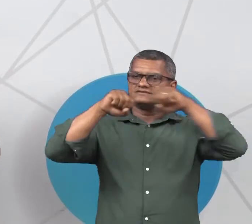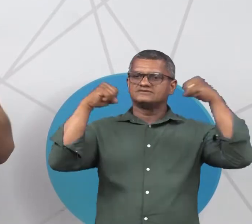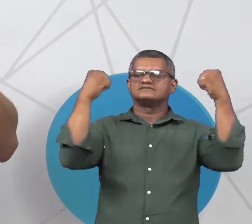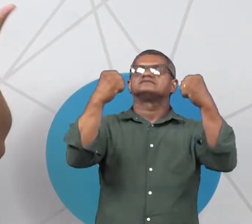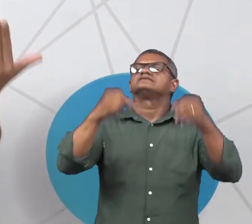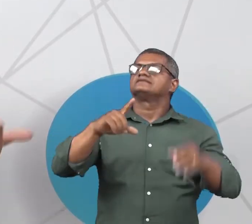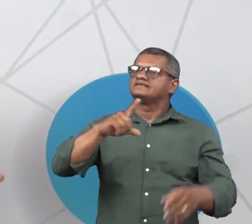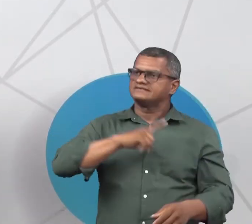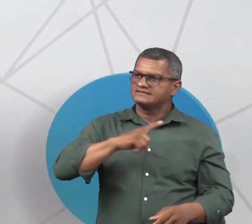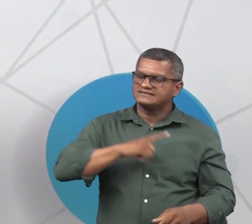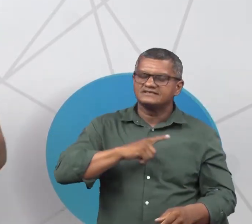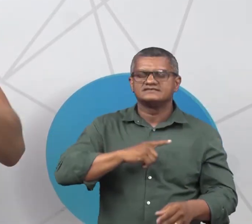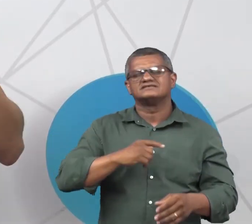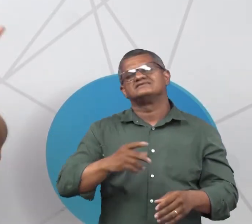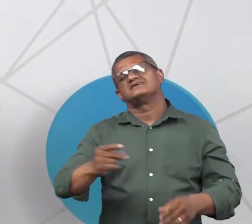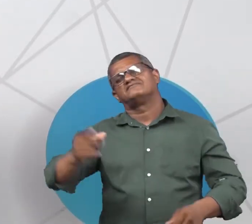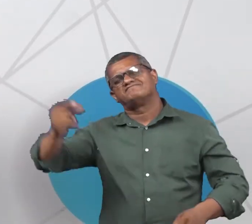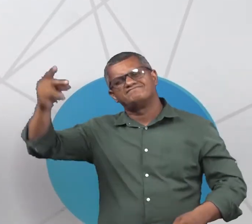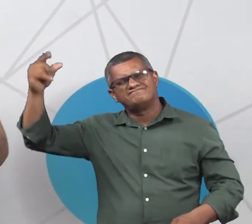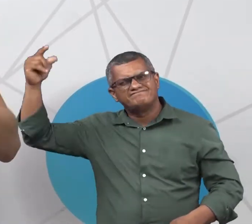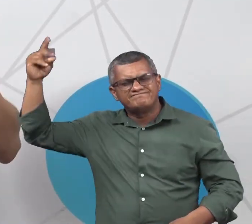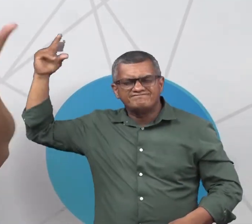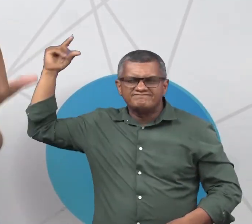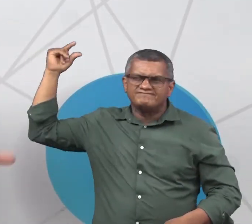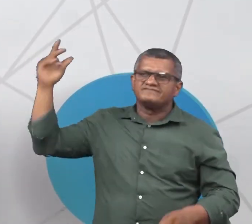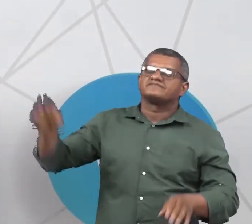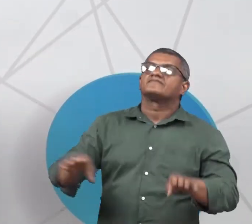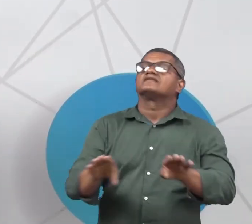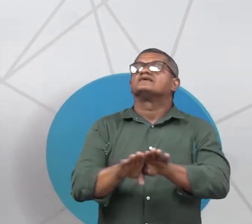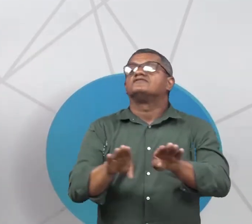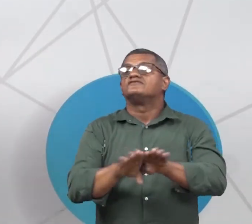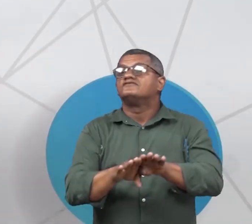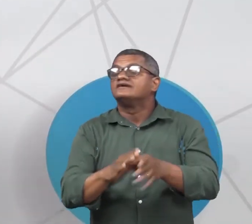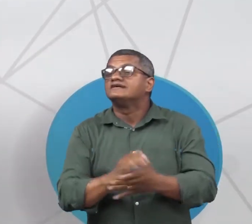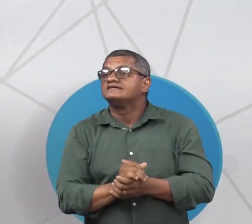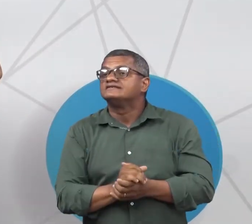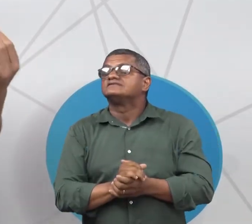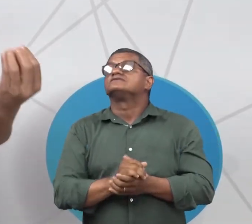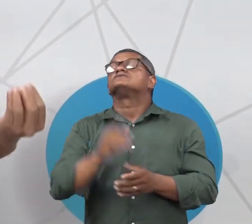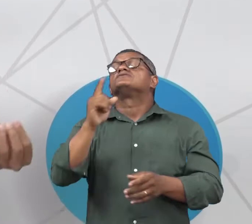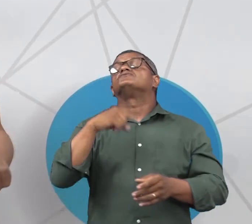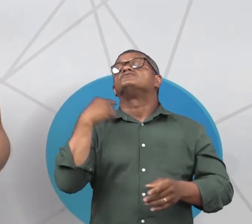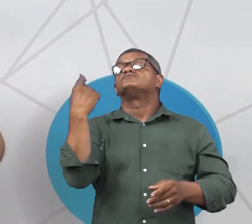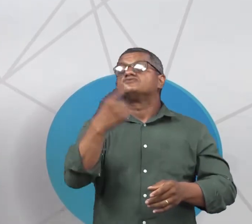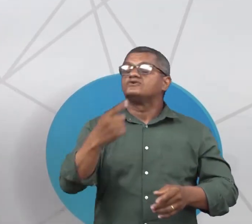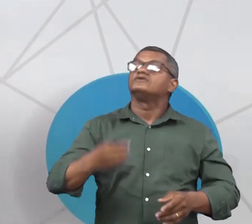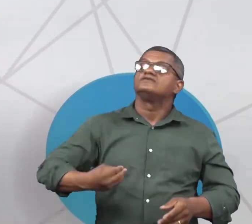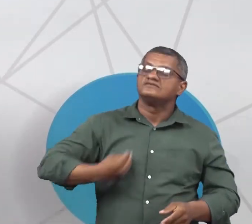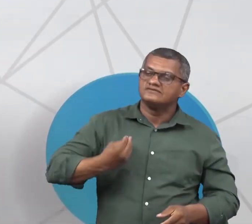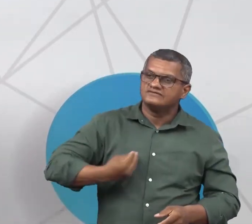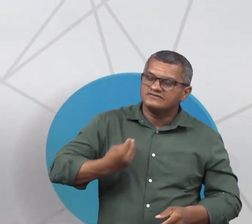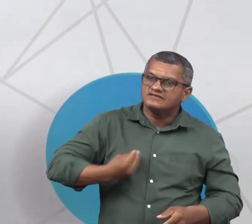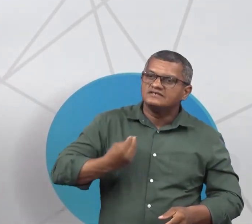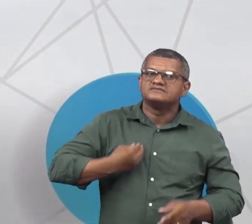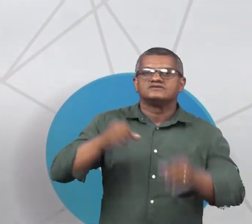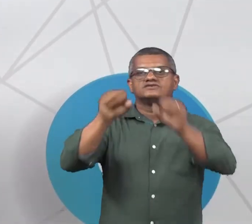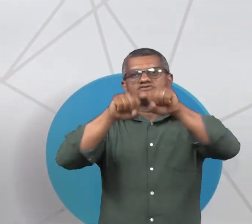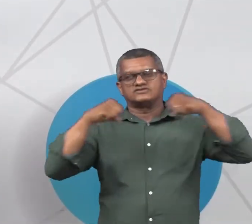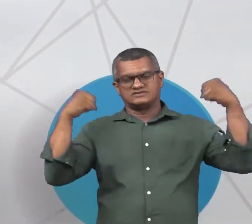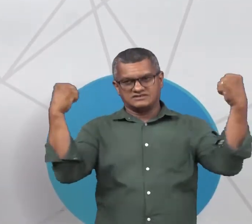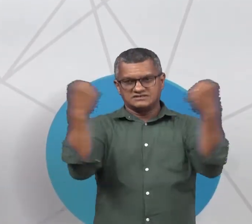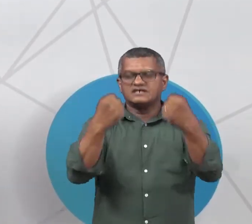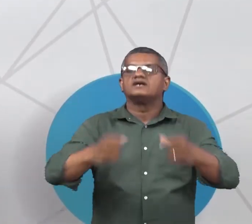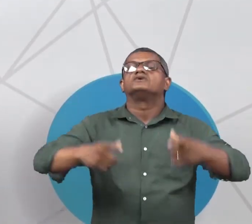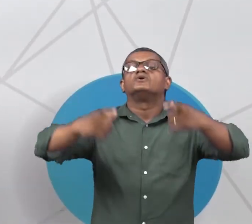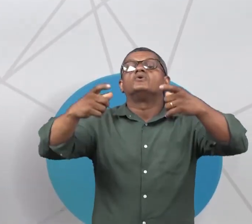sociedade. Há anos, há décadas e há séculos, nós vivemos uma sociedade patriarcal,